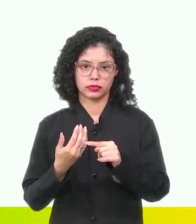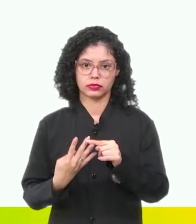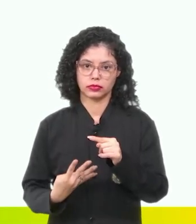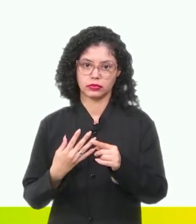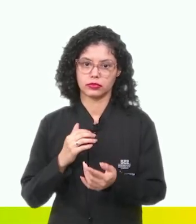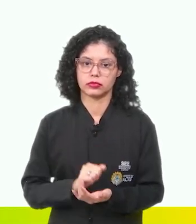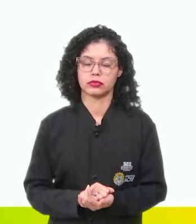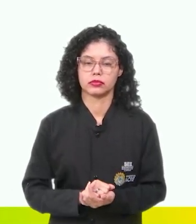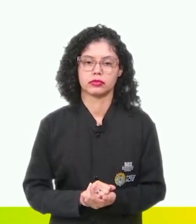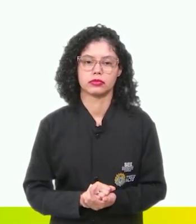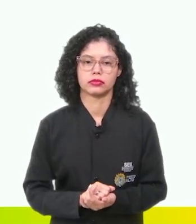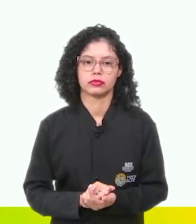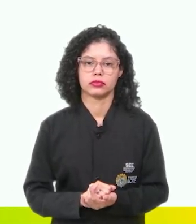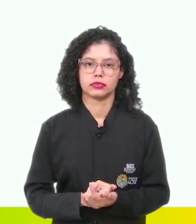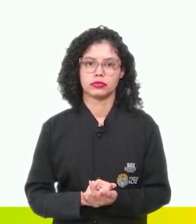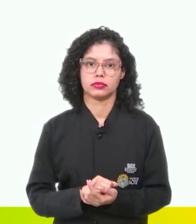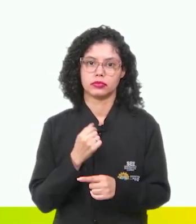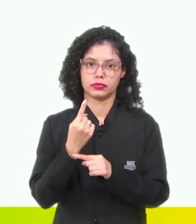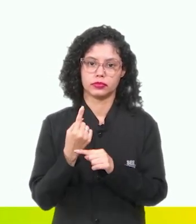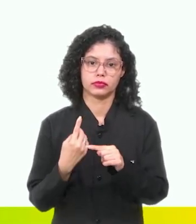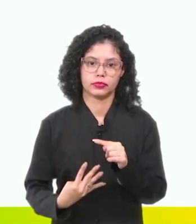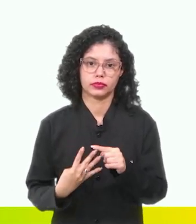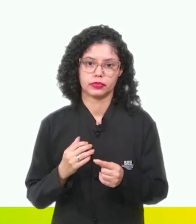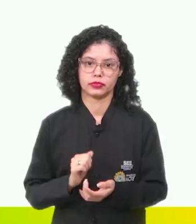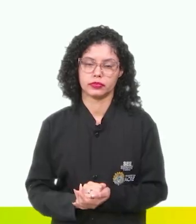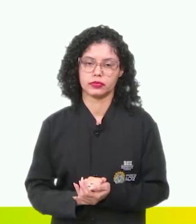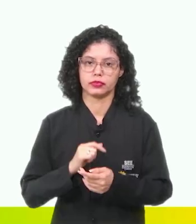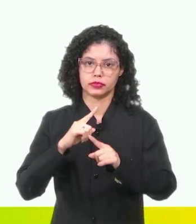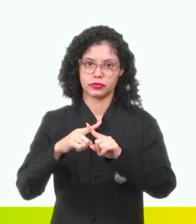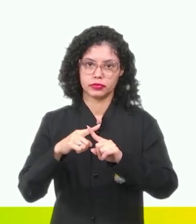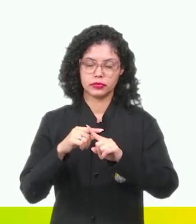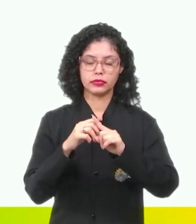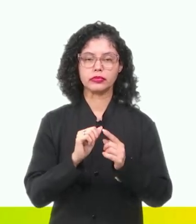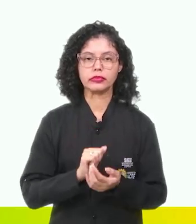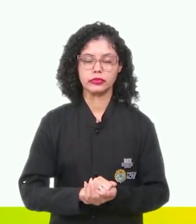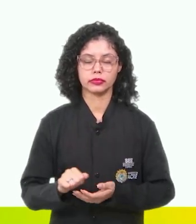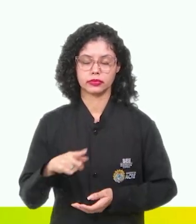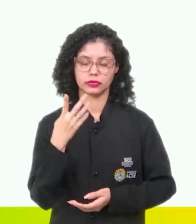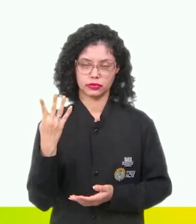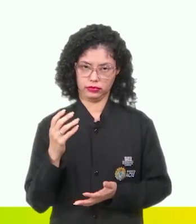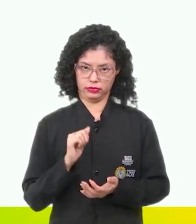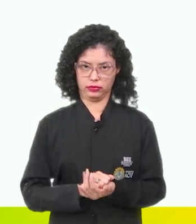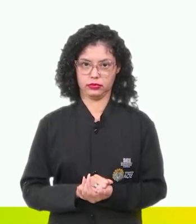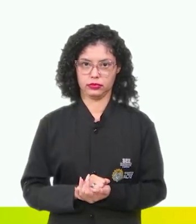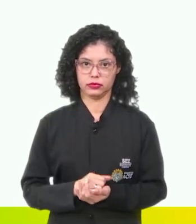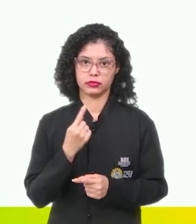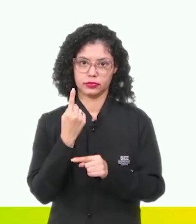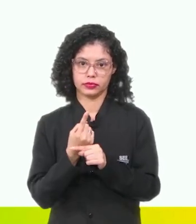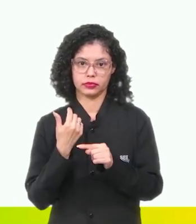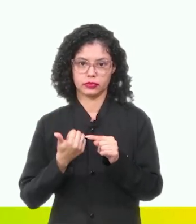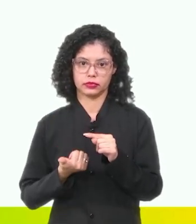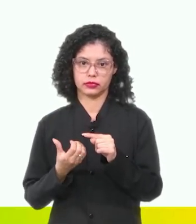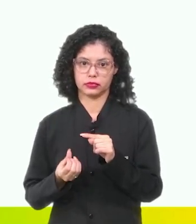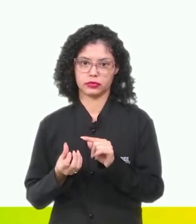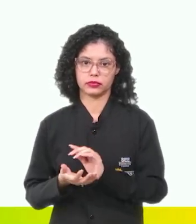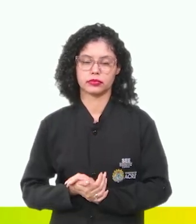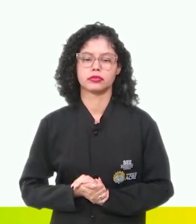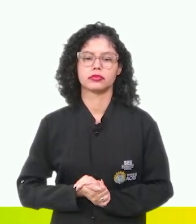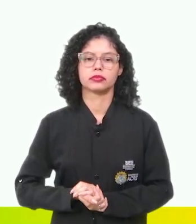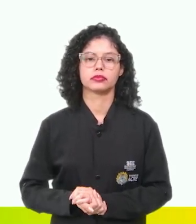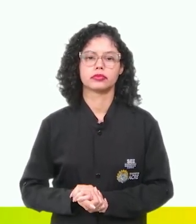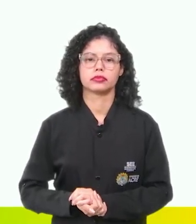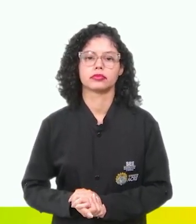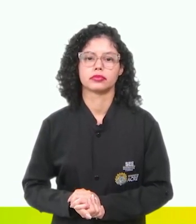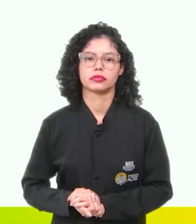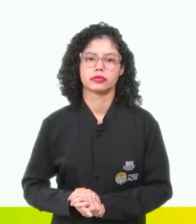mesma coisa. 1 sobre 4 vezes 1 sobre 4. Vai dar o quanto? Vai dar 1 sobre 16.